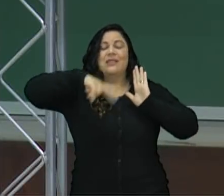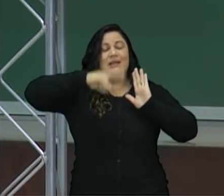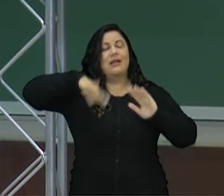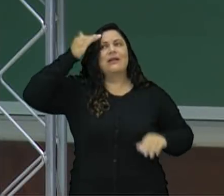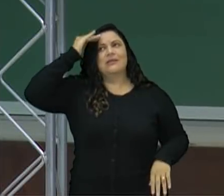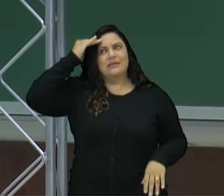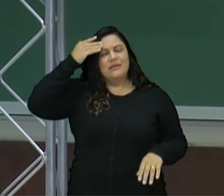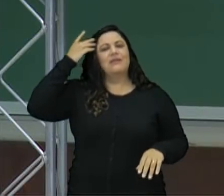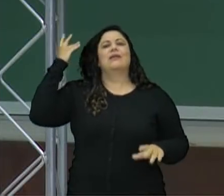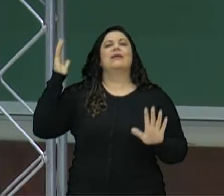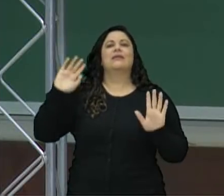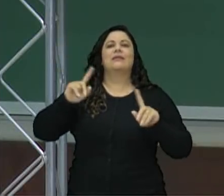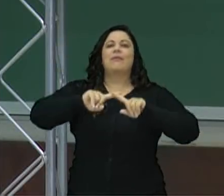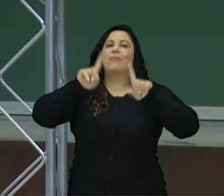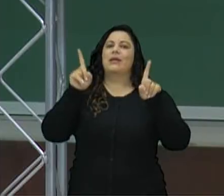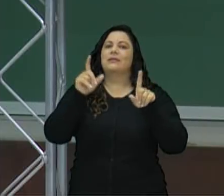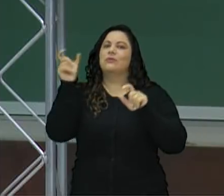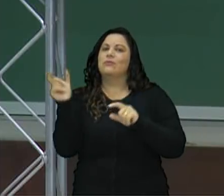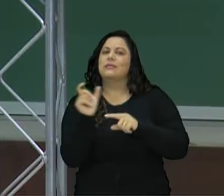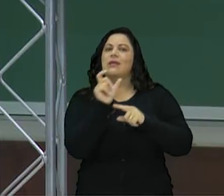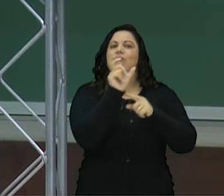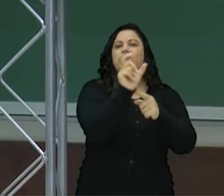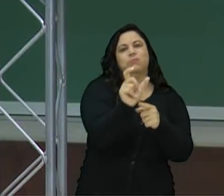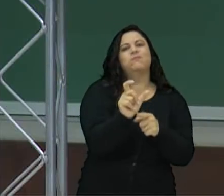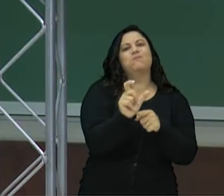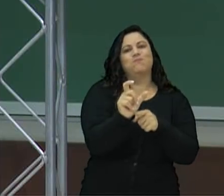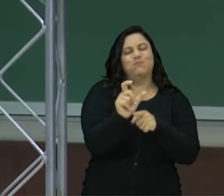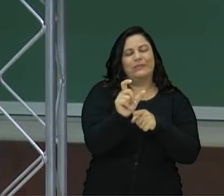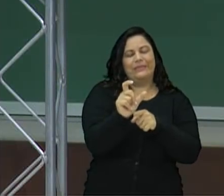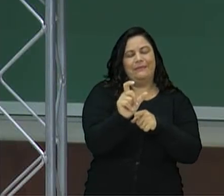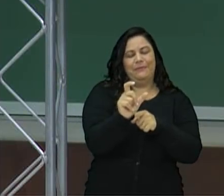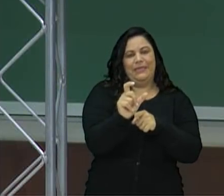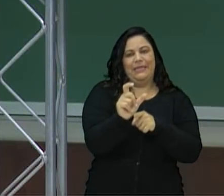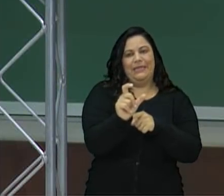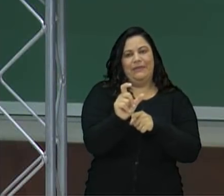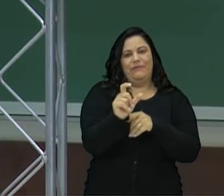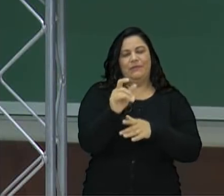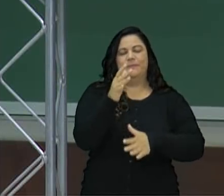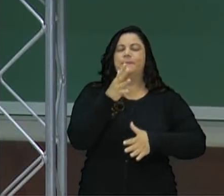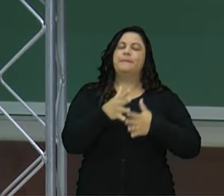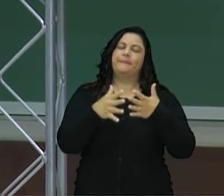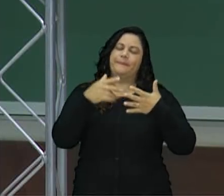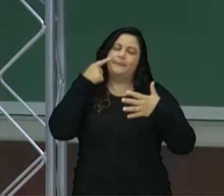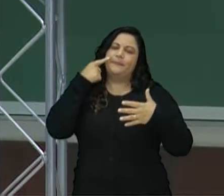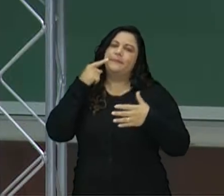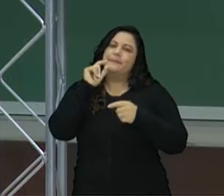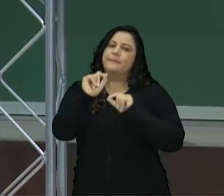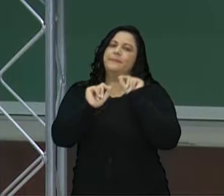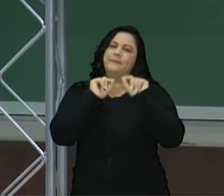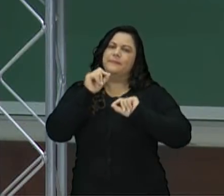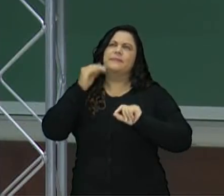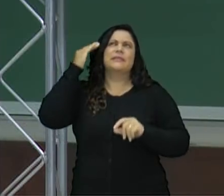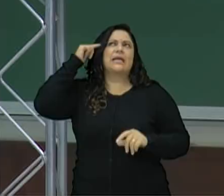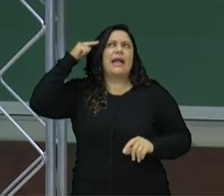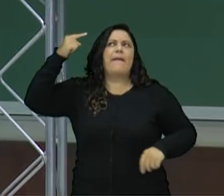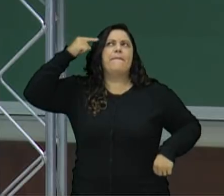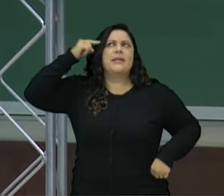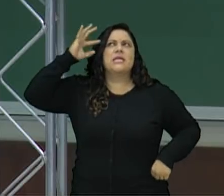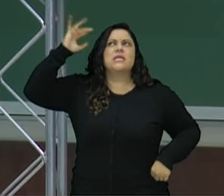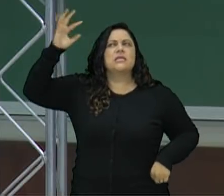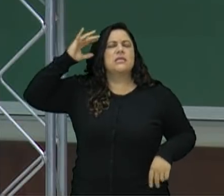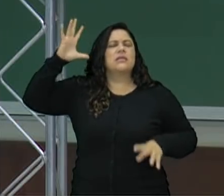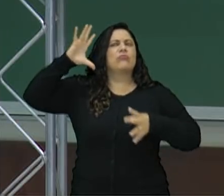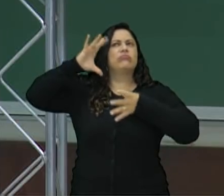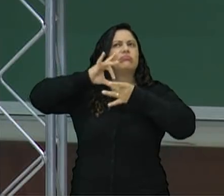ele está vivenciando ali alguns fenômenos semelhantes aos fenômenos vivenciados pelo escritor, pelo autor de um